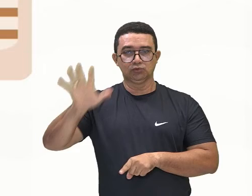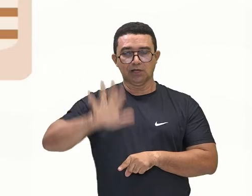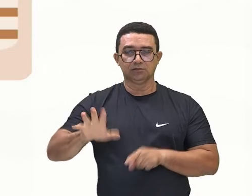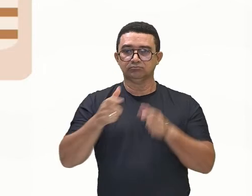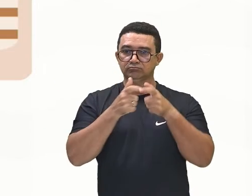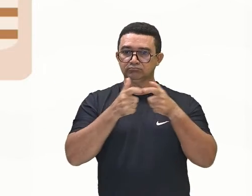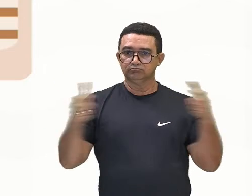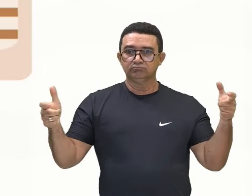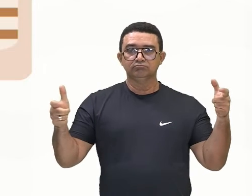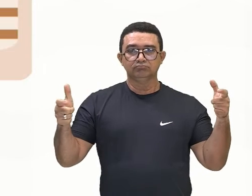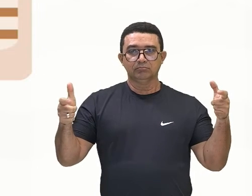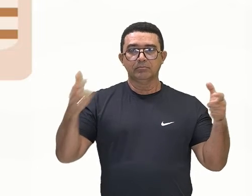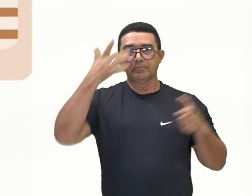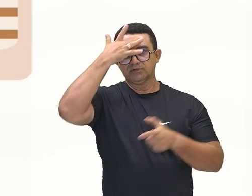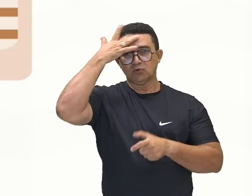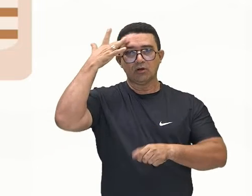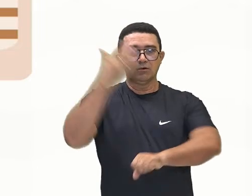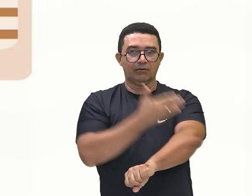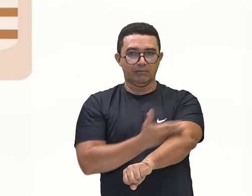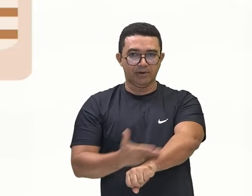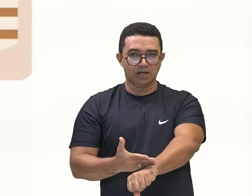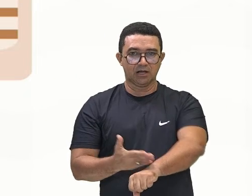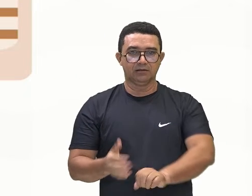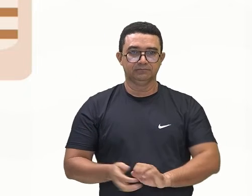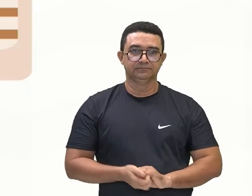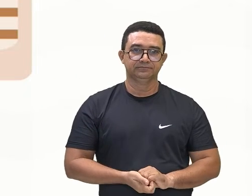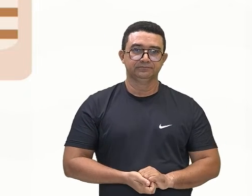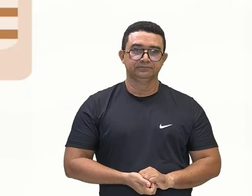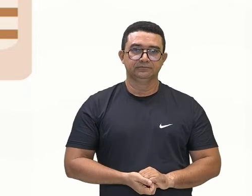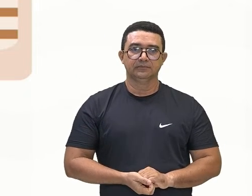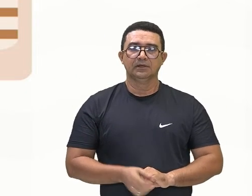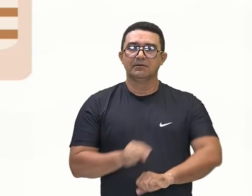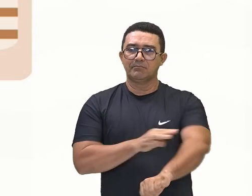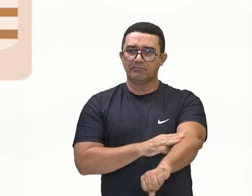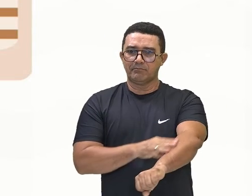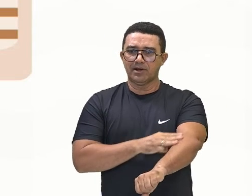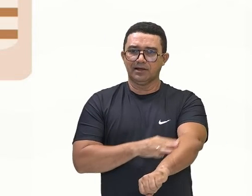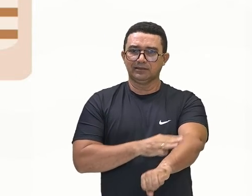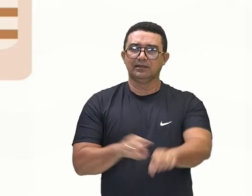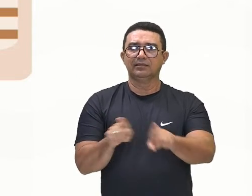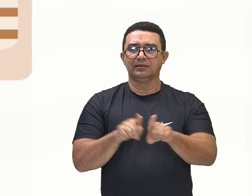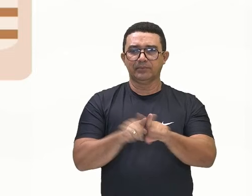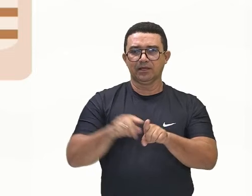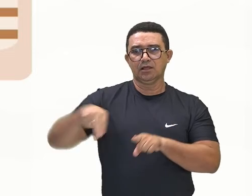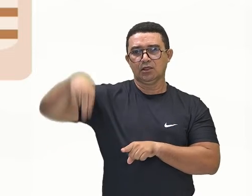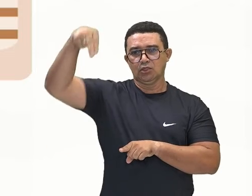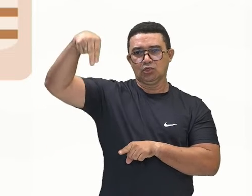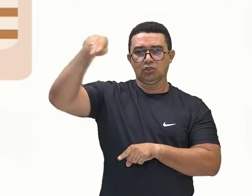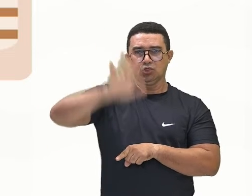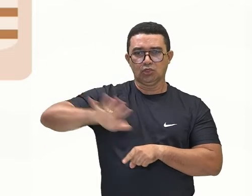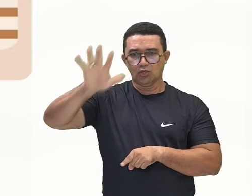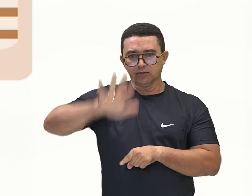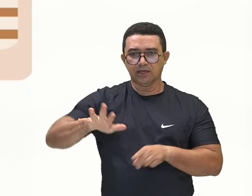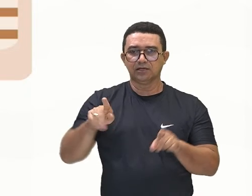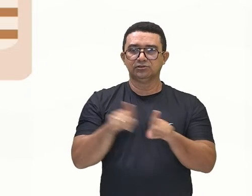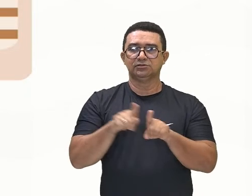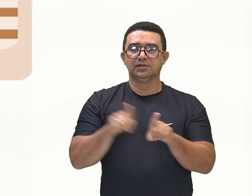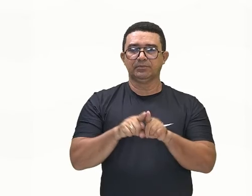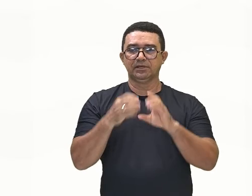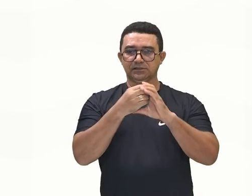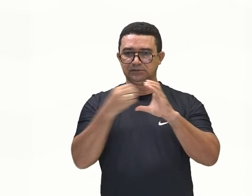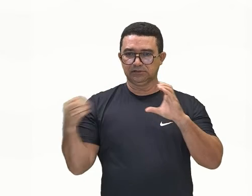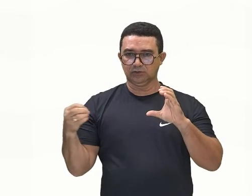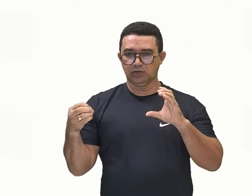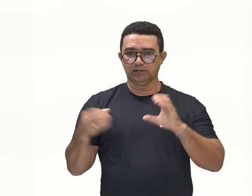é a população branca. A população parda também é destaque no nordeste e no